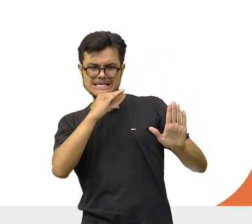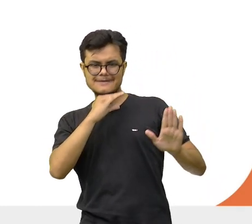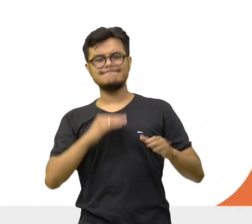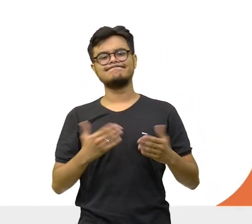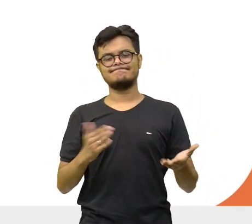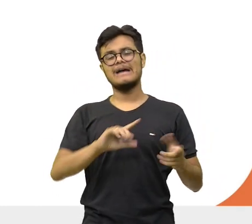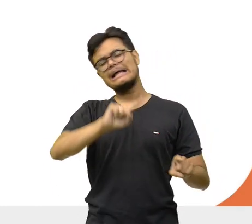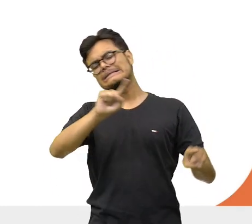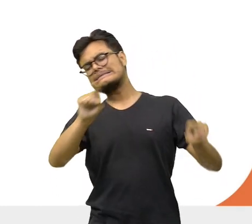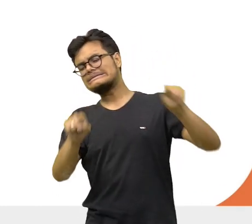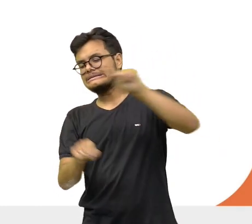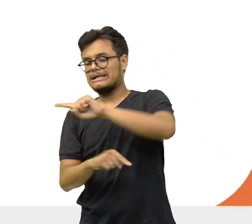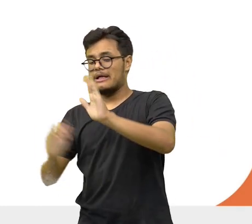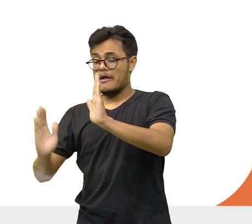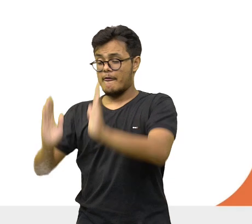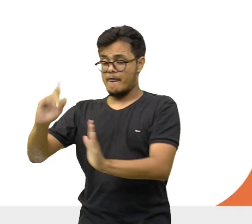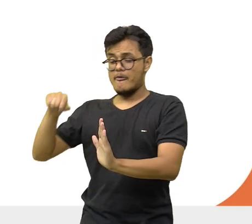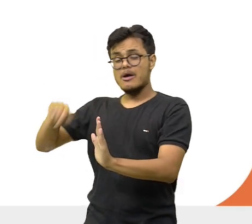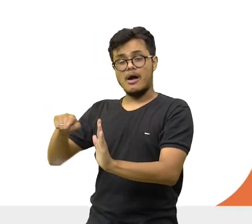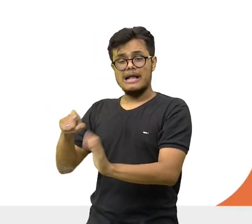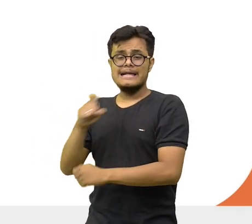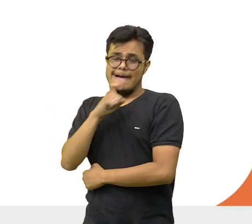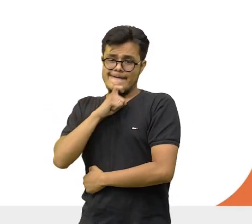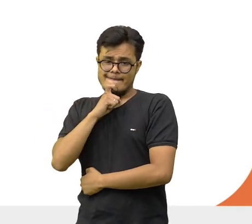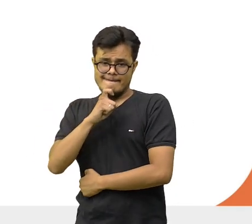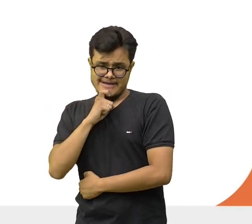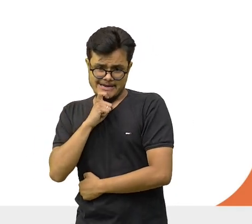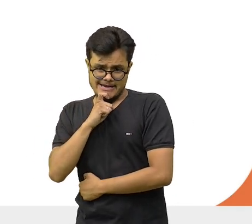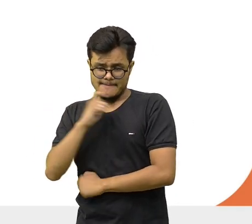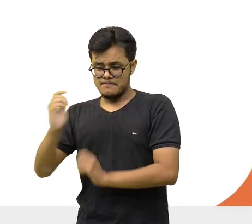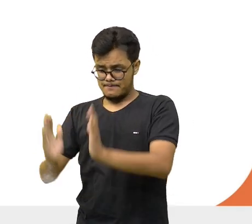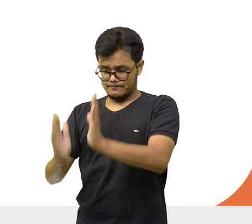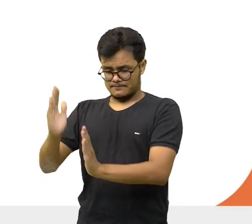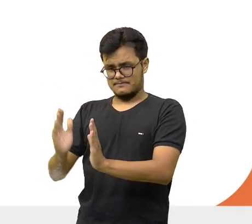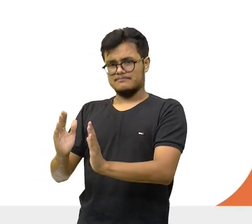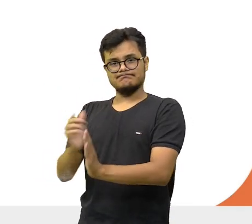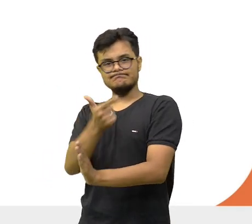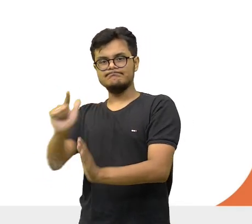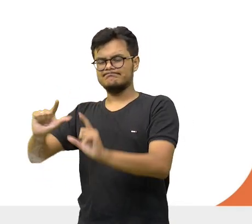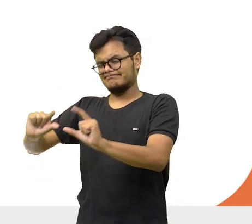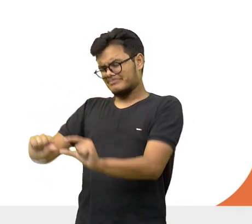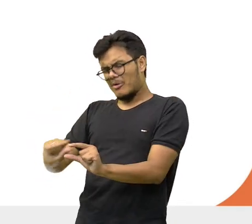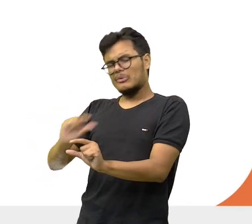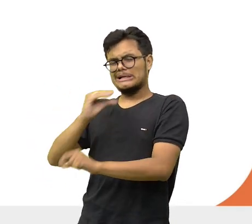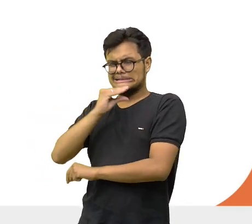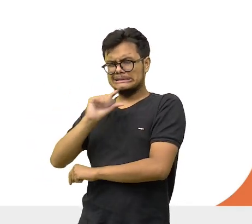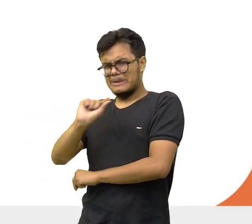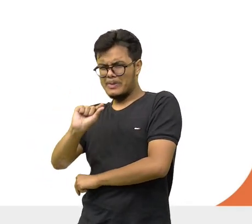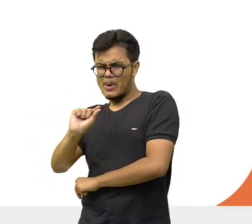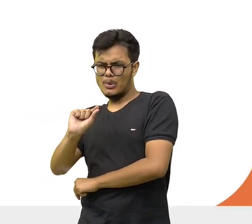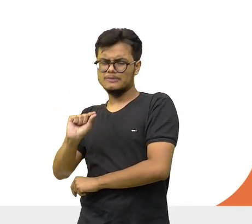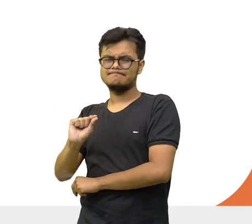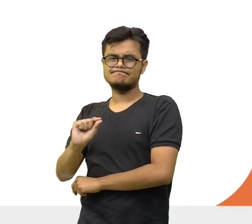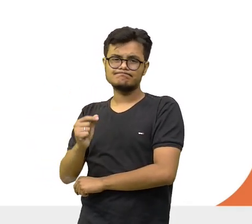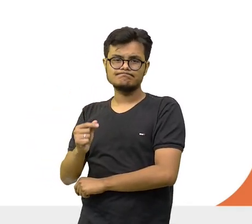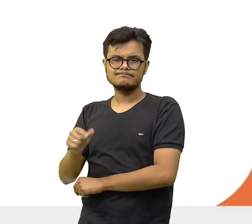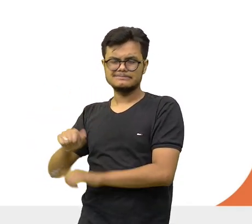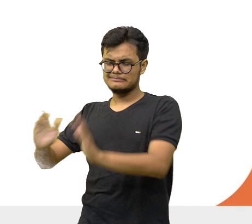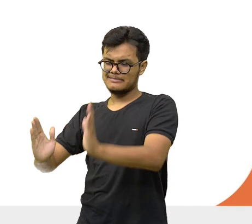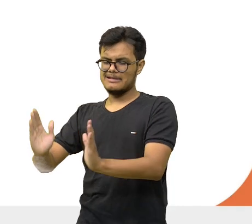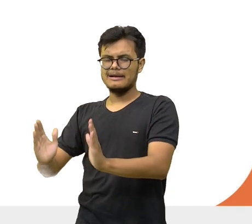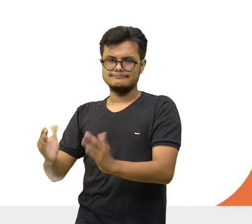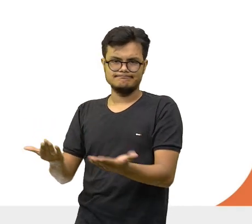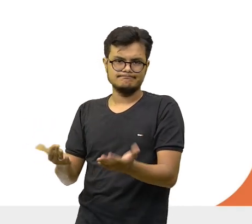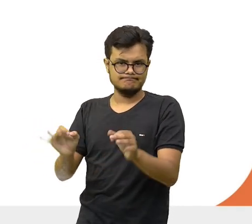uma região, essa região de aquecimento do sistema, onde tem menos calor, ela é a fonte fria. E aí